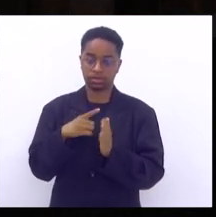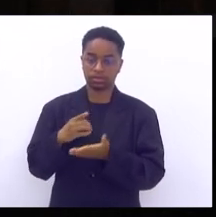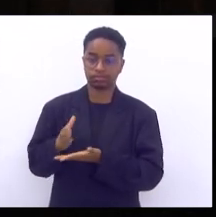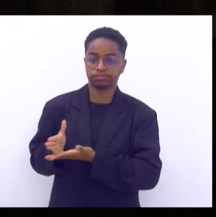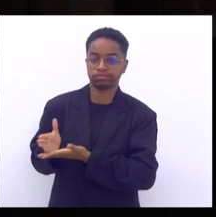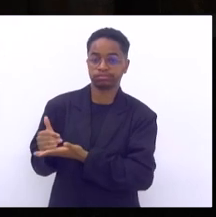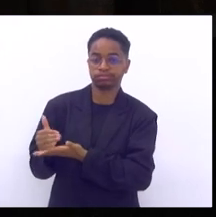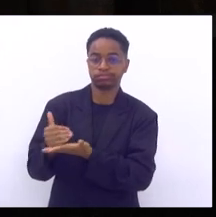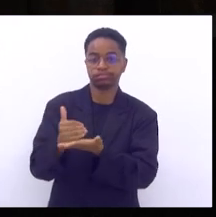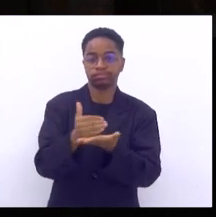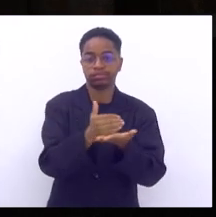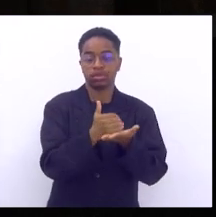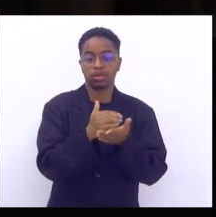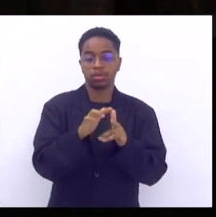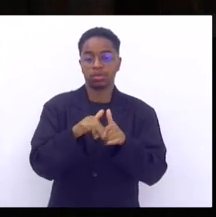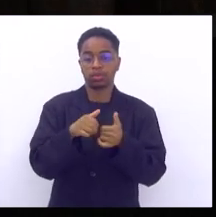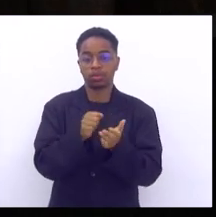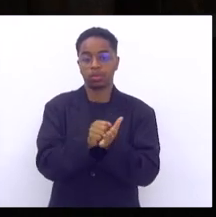arrecadar